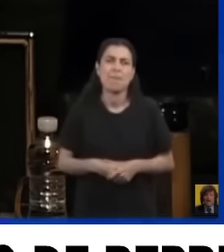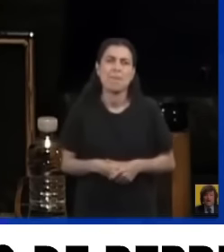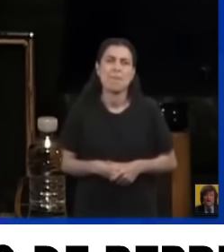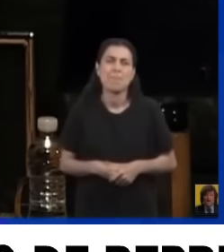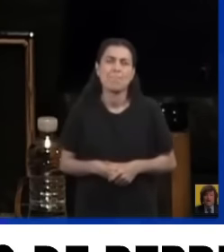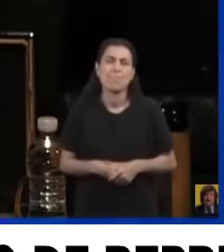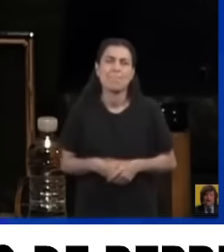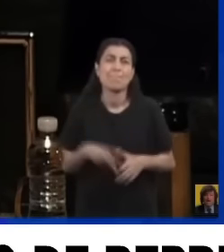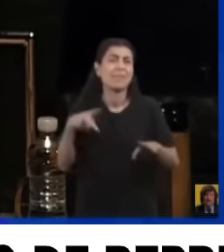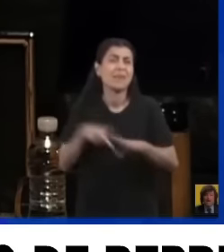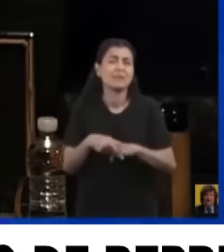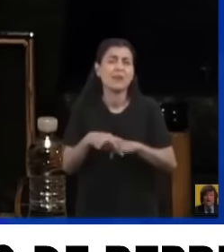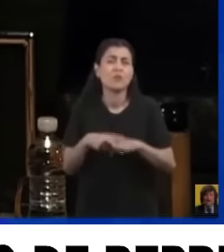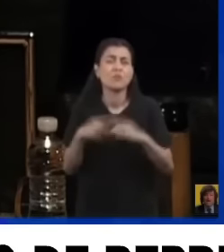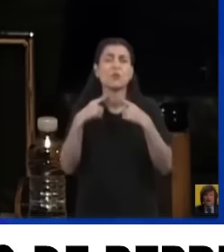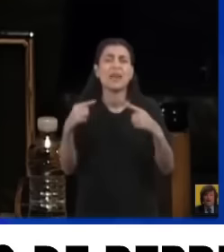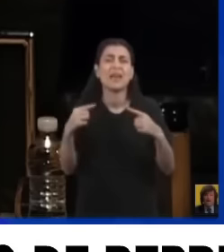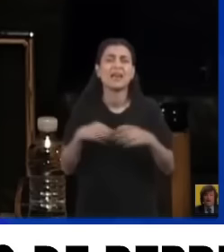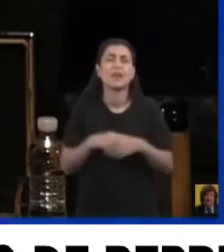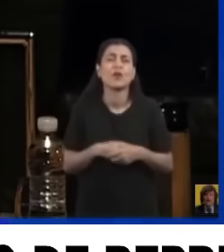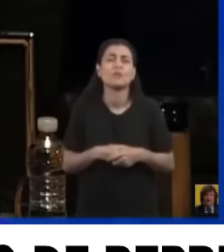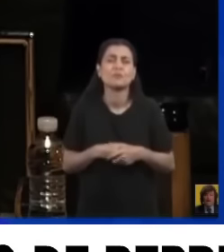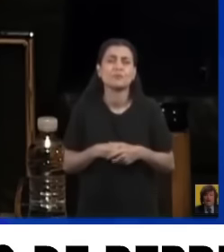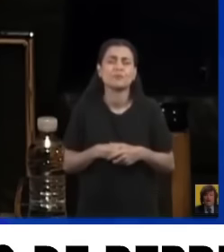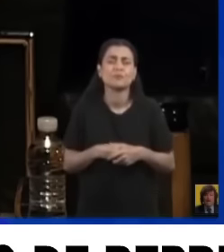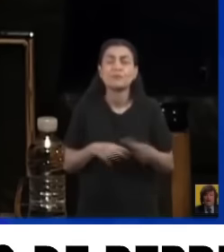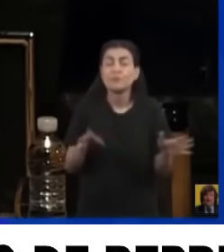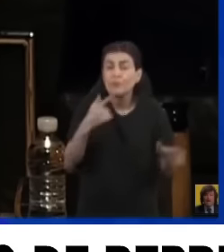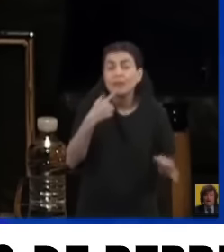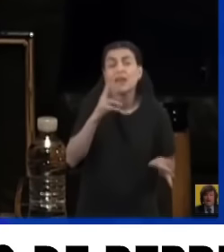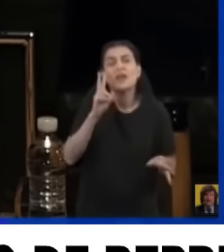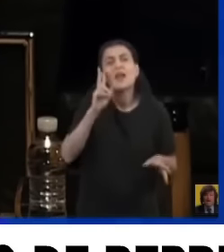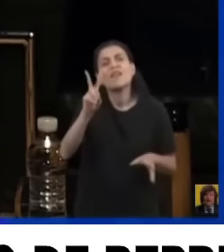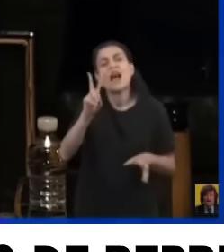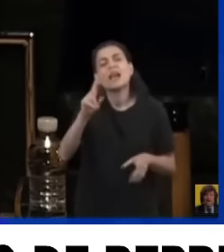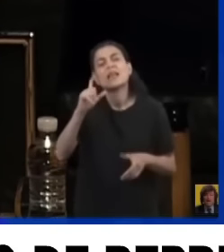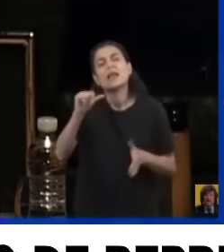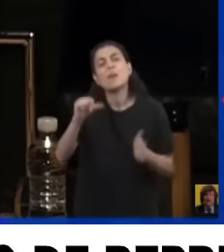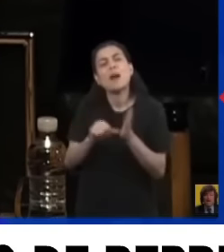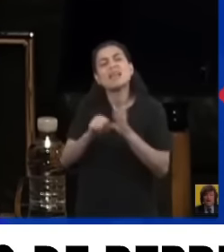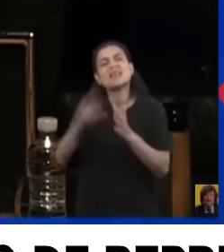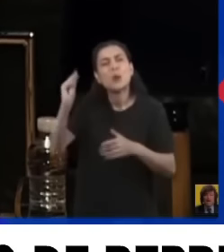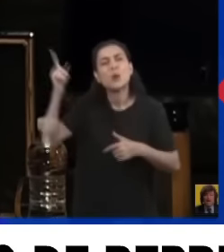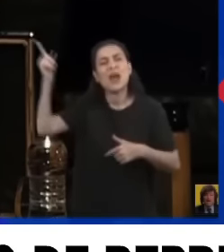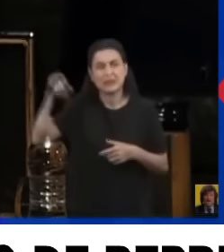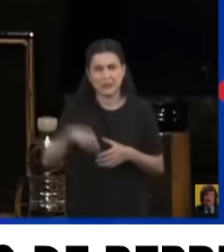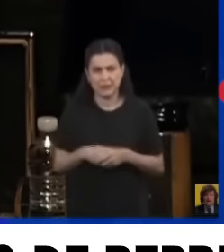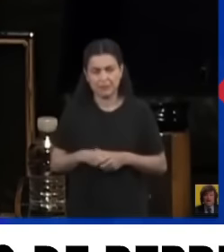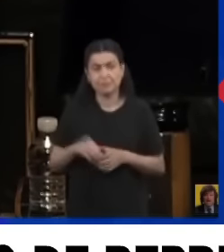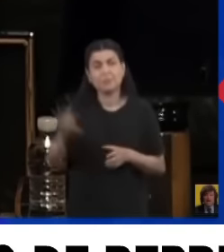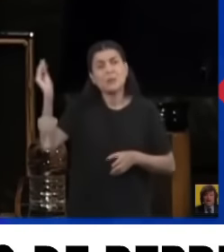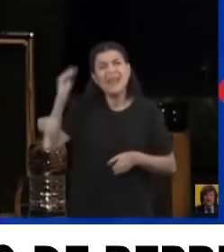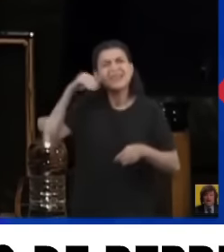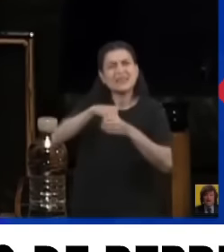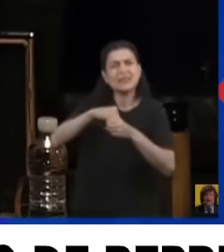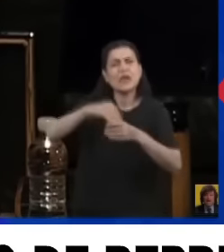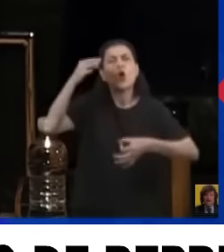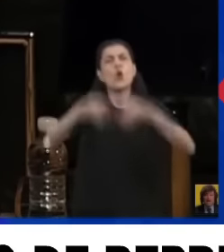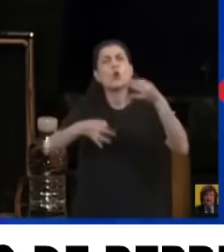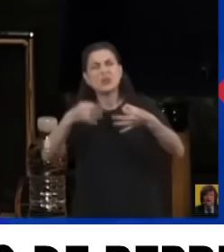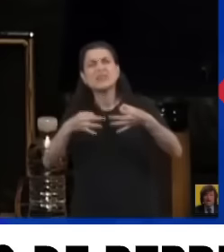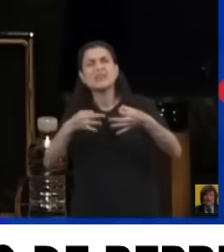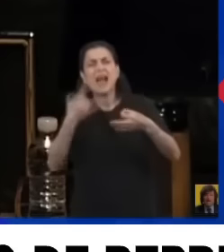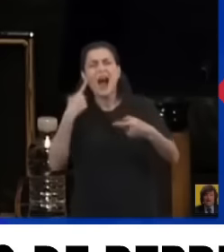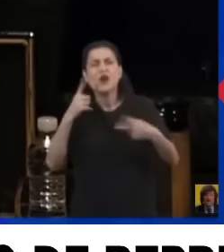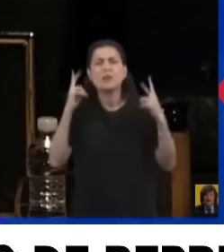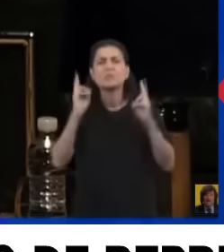dos Trabalhadores. Disse que o X é uma arena pública onde as pessoas podem manifestar suas ideias e